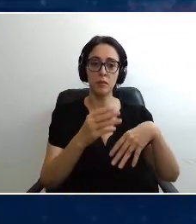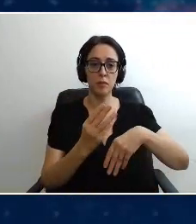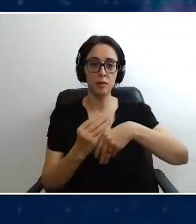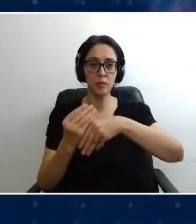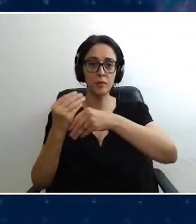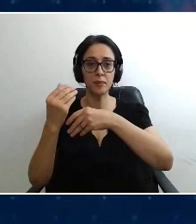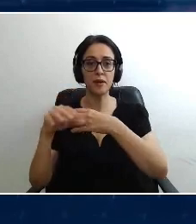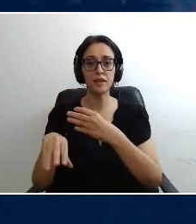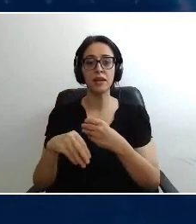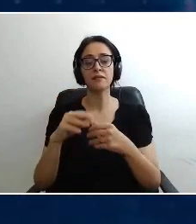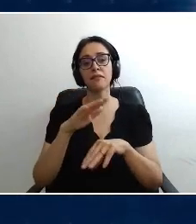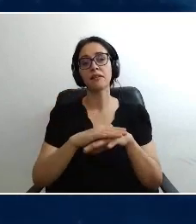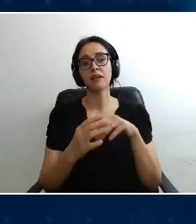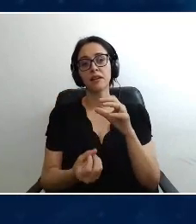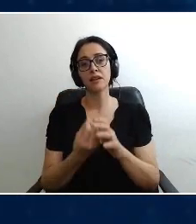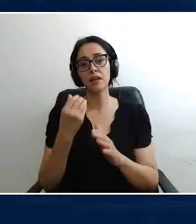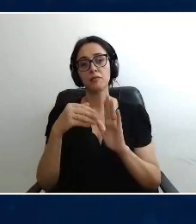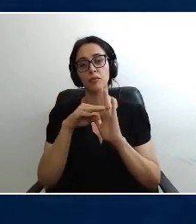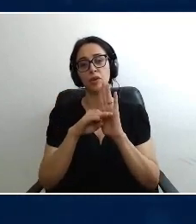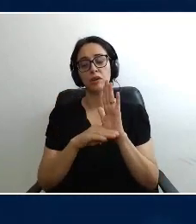programas mais complexos. Então, é tudo função.